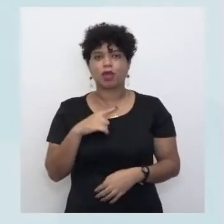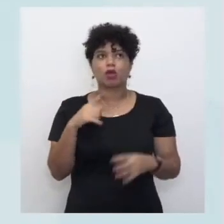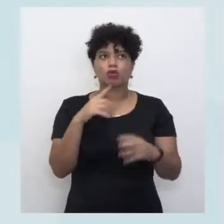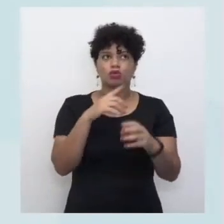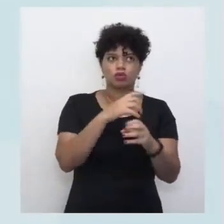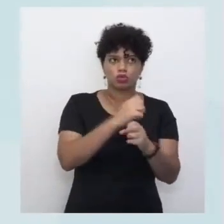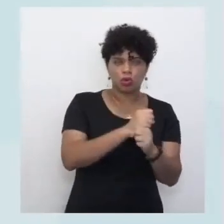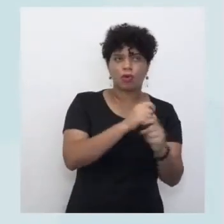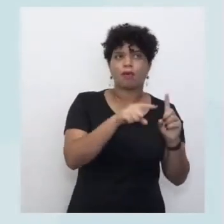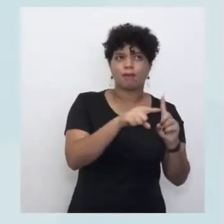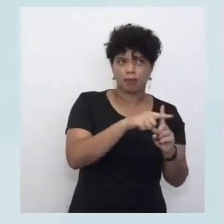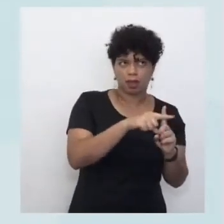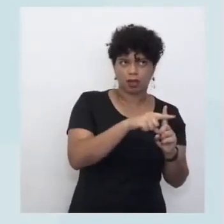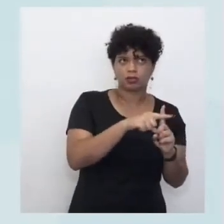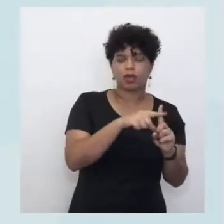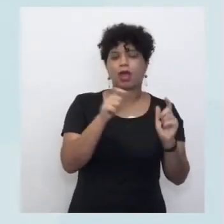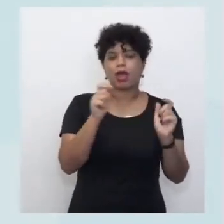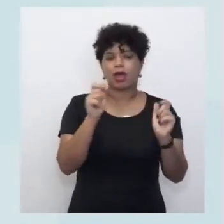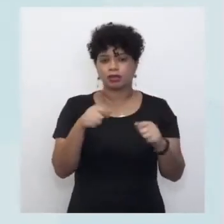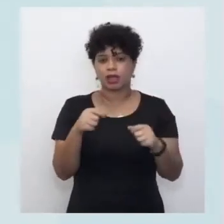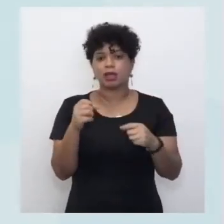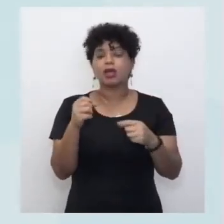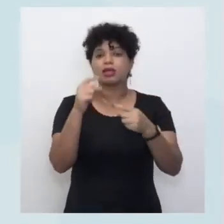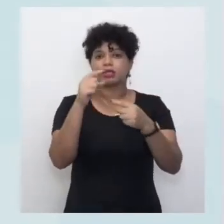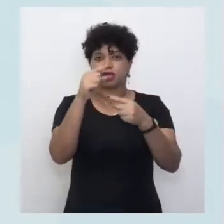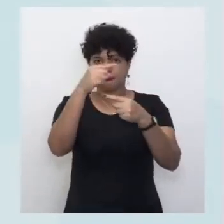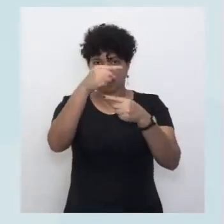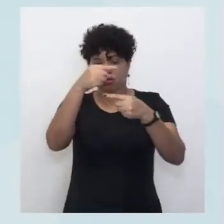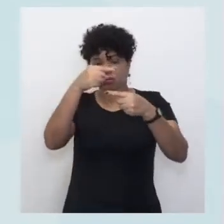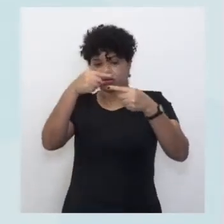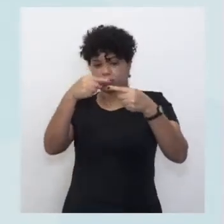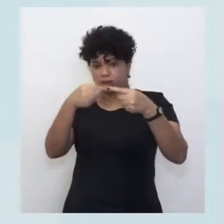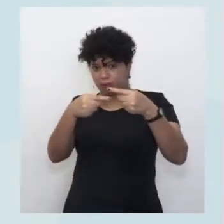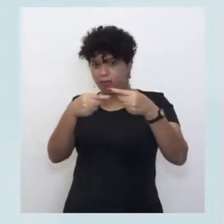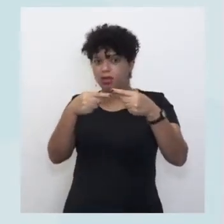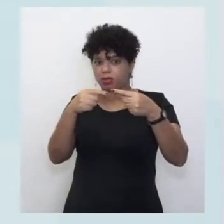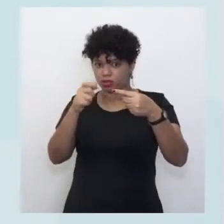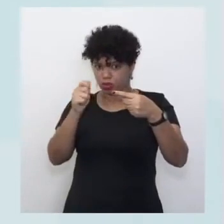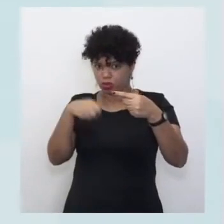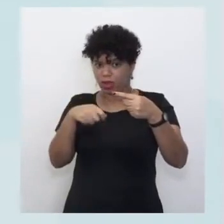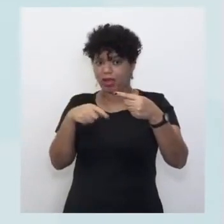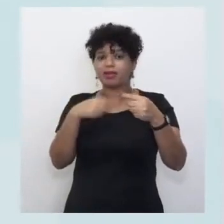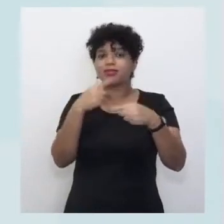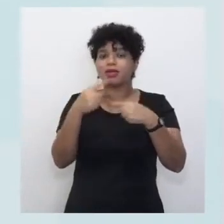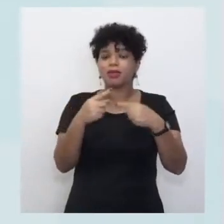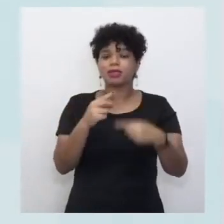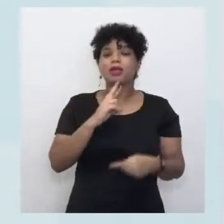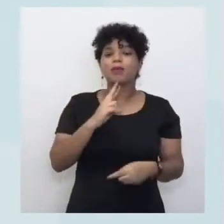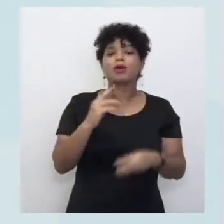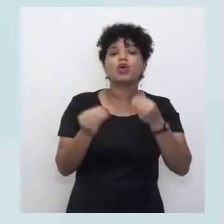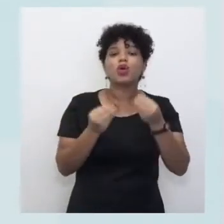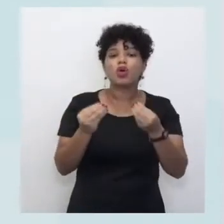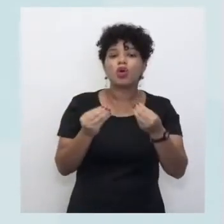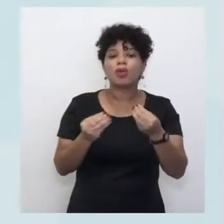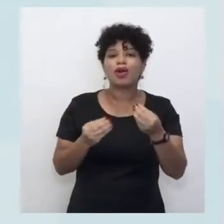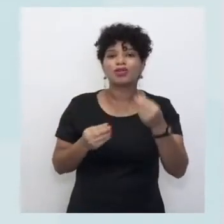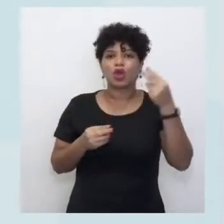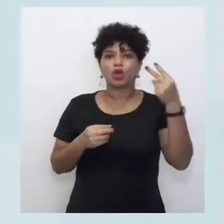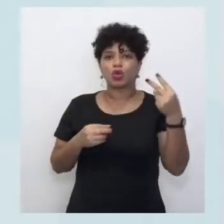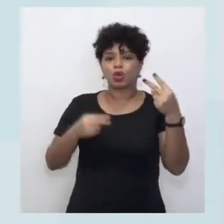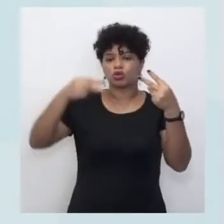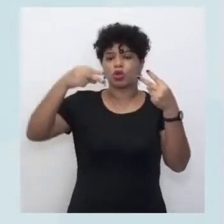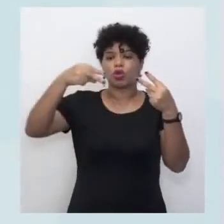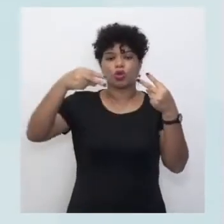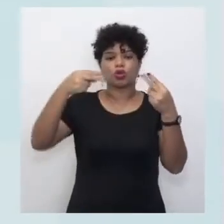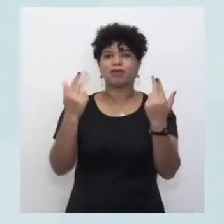vou multiplicar numerador e denominador pela subtração para poder obter o